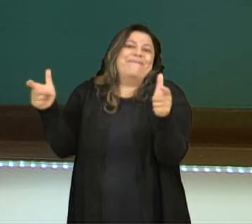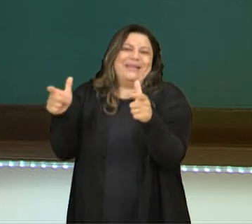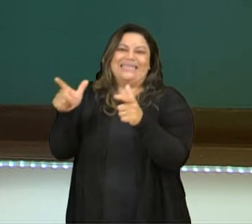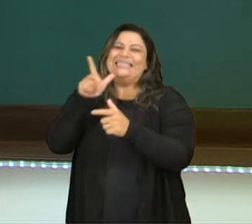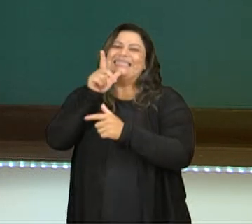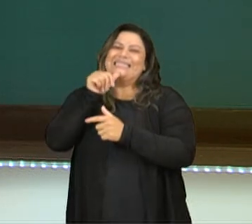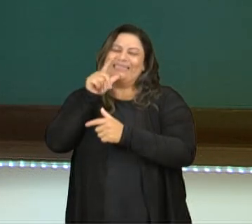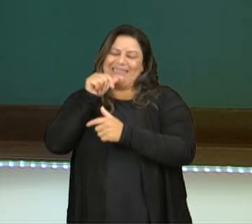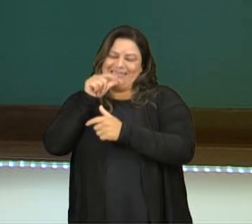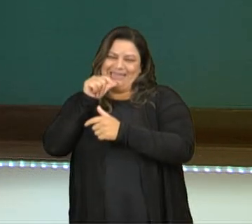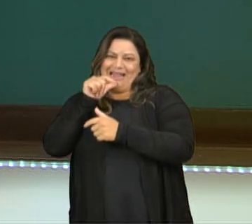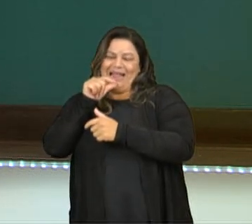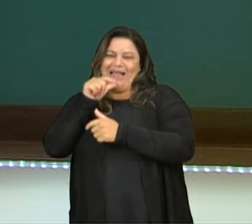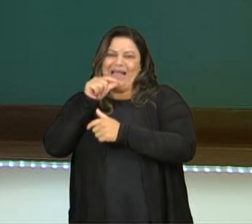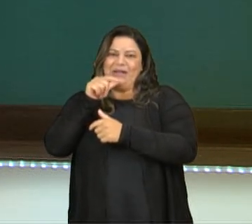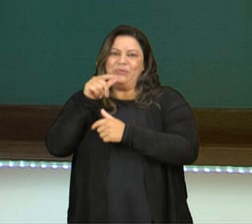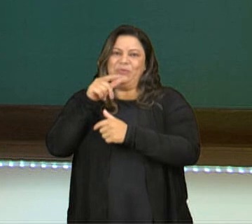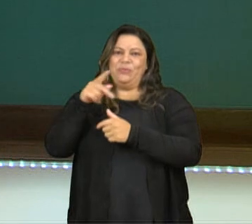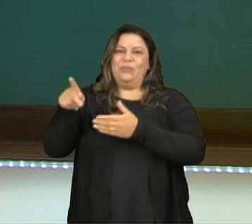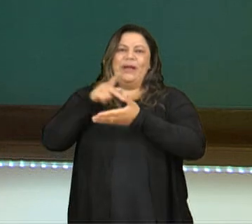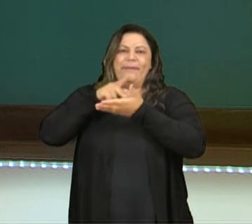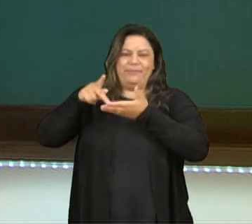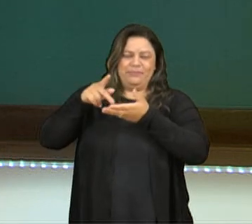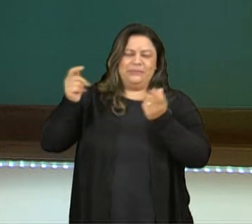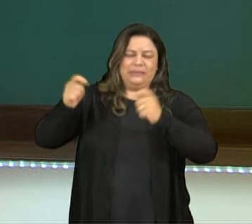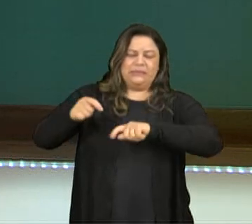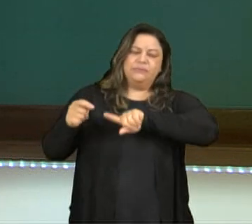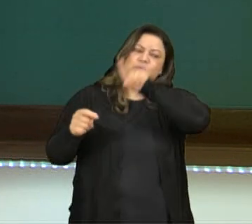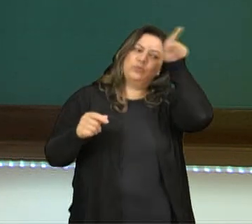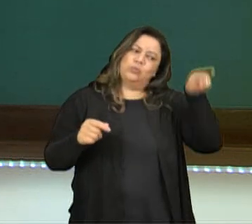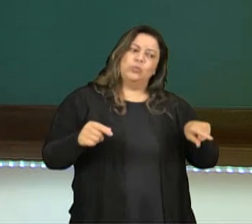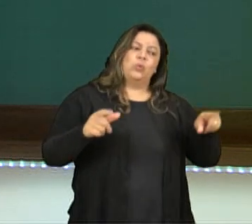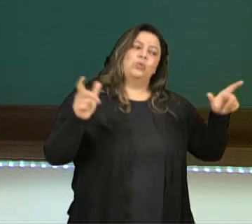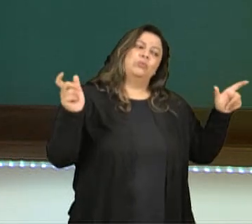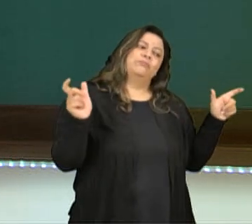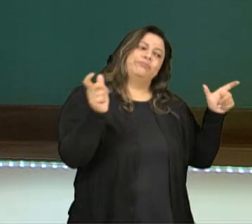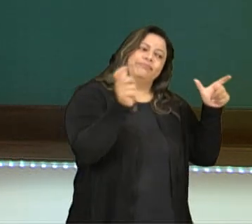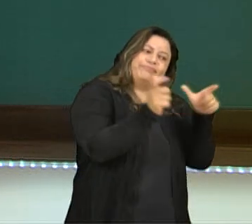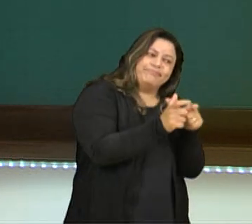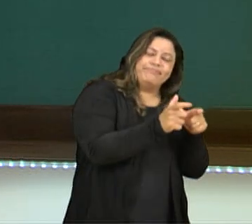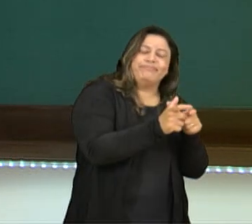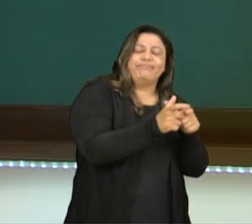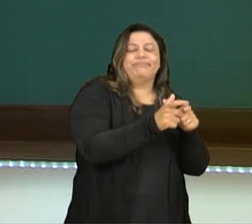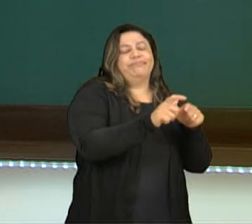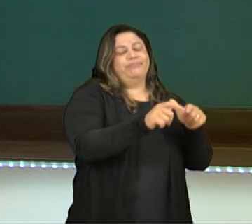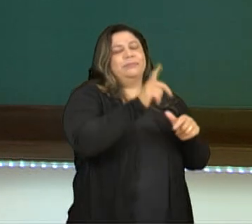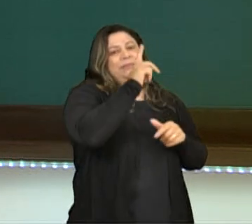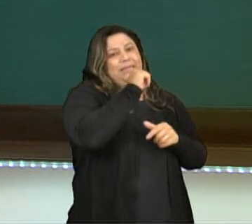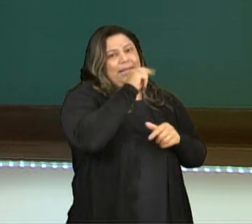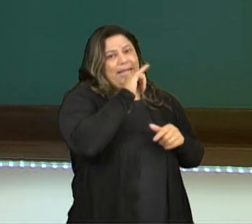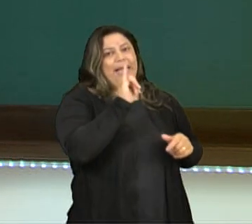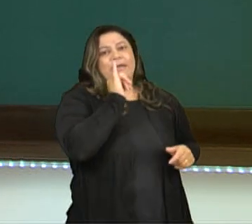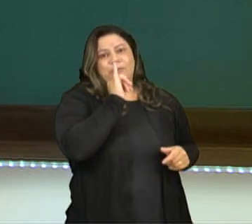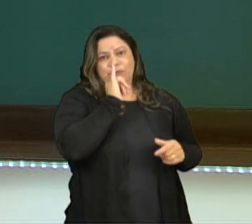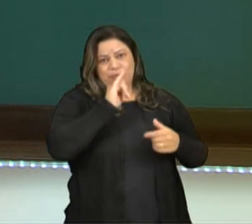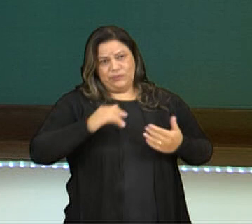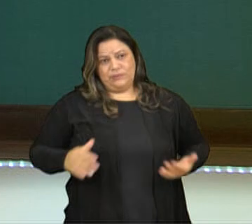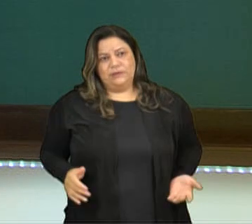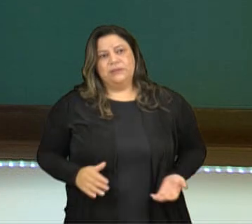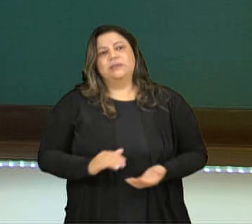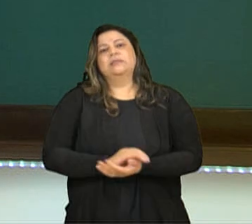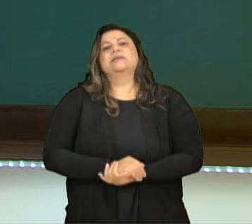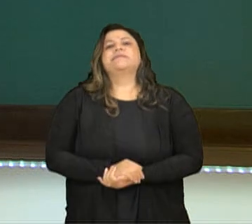disponibilidade e outras áreas com menor disponibilidade desse recurso, se a gente utilizar a água como um exemplo,